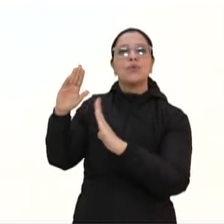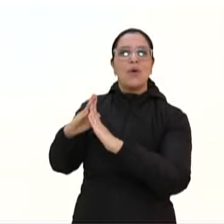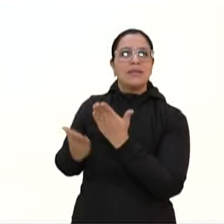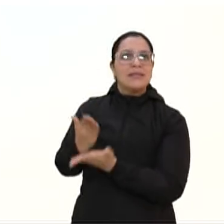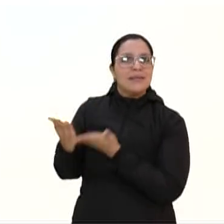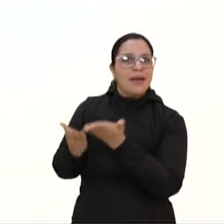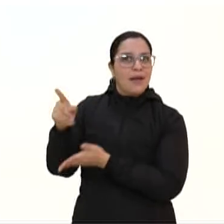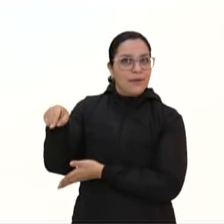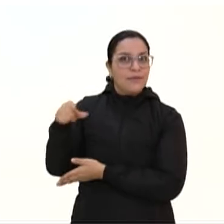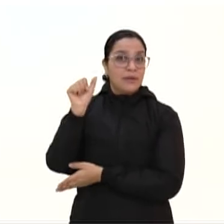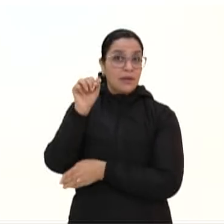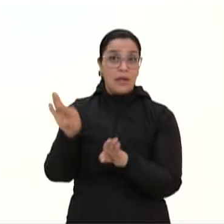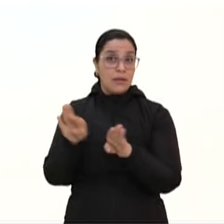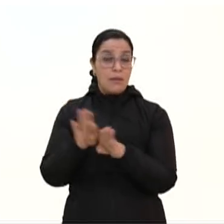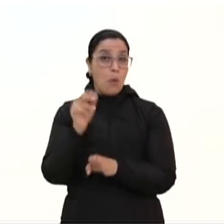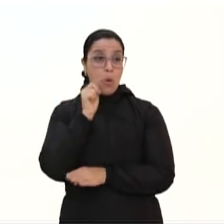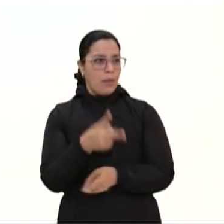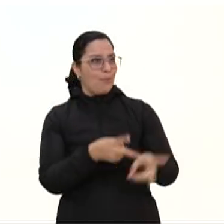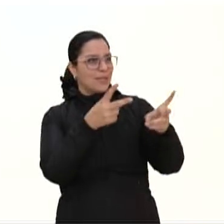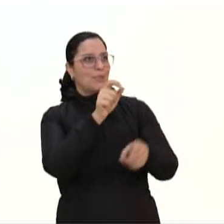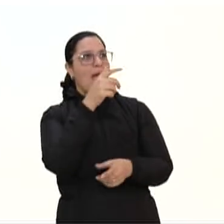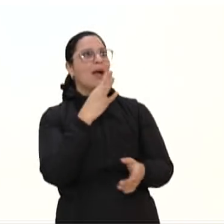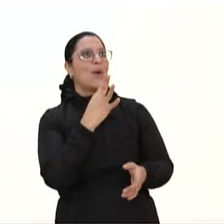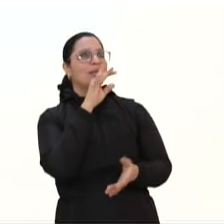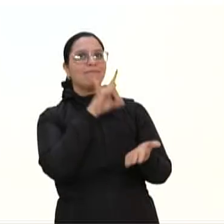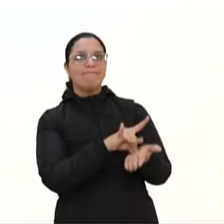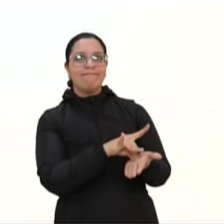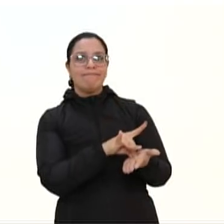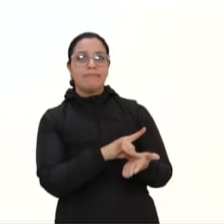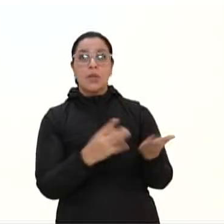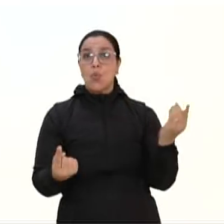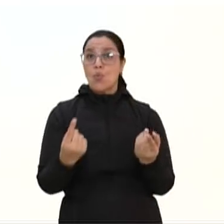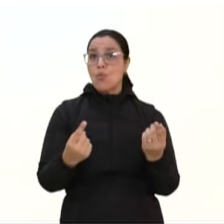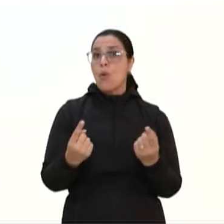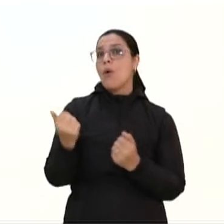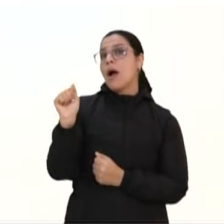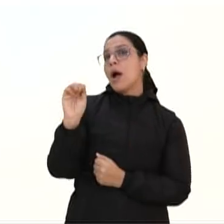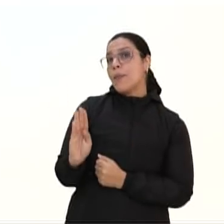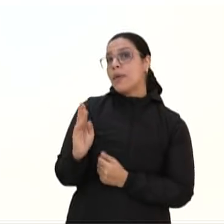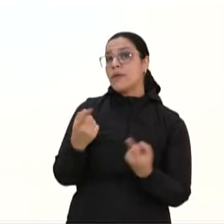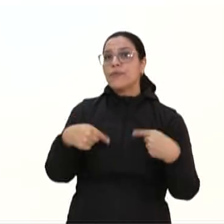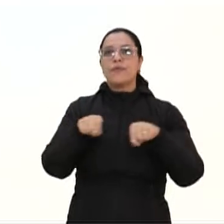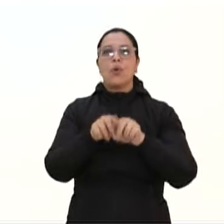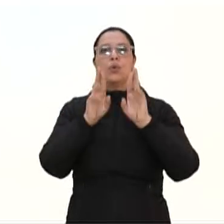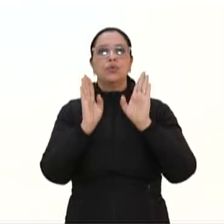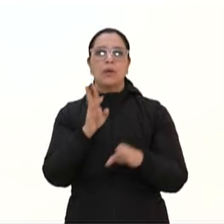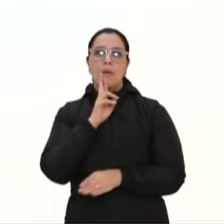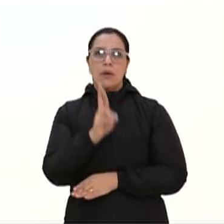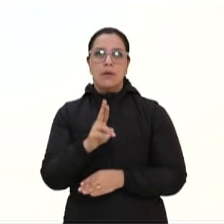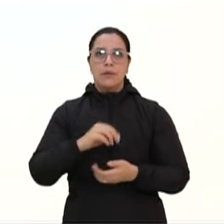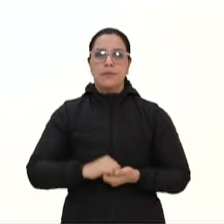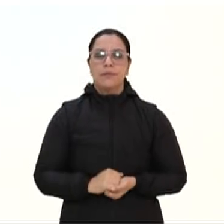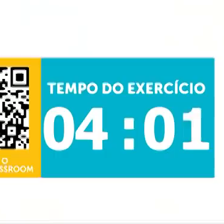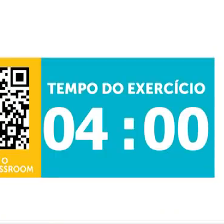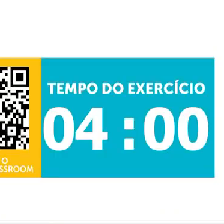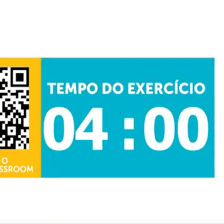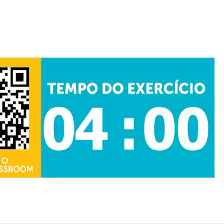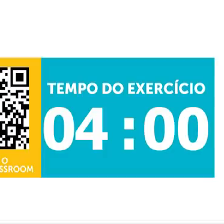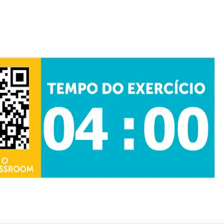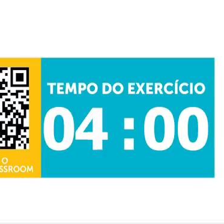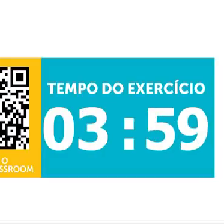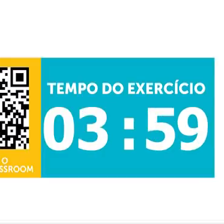isso? Letra A. Uma moça no ônibus vai pagar a passagem. Letra B. A moça só faltou